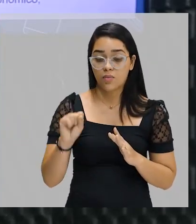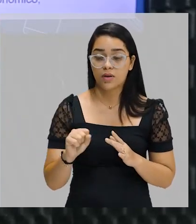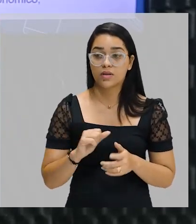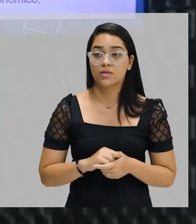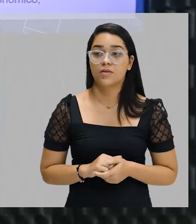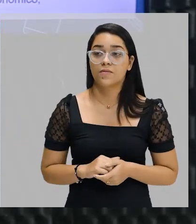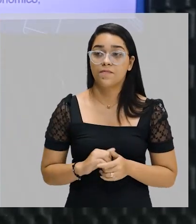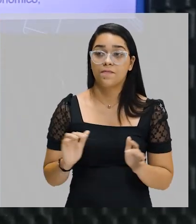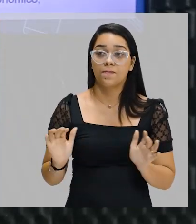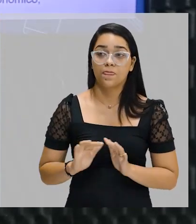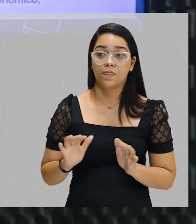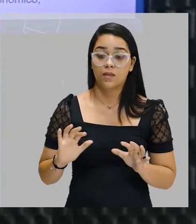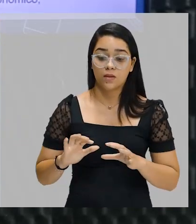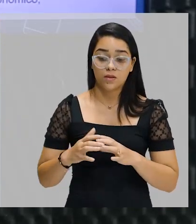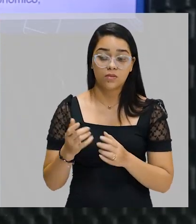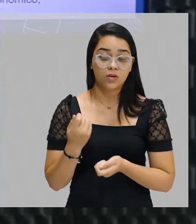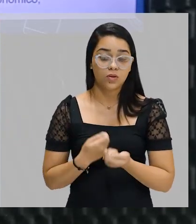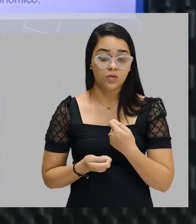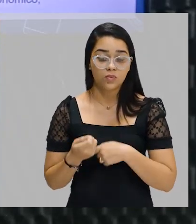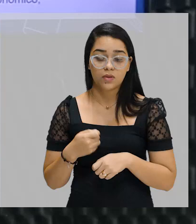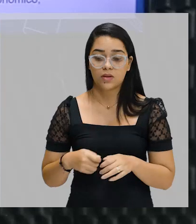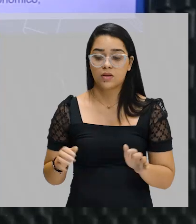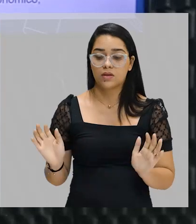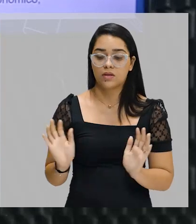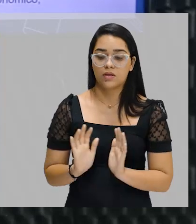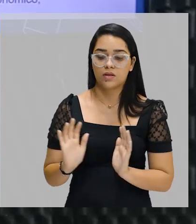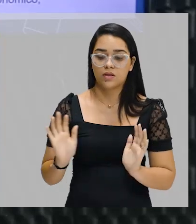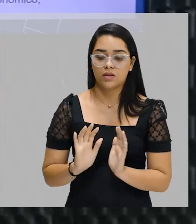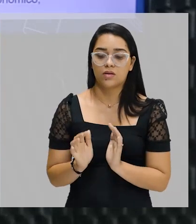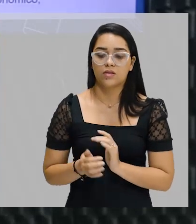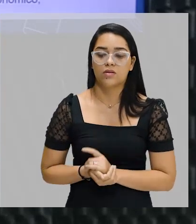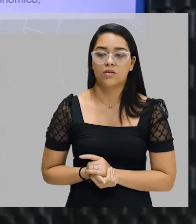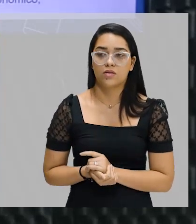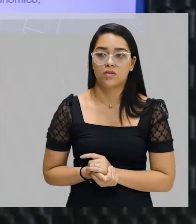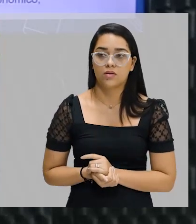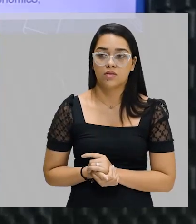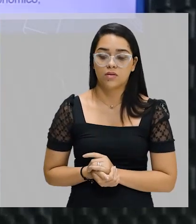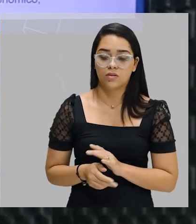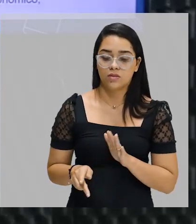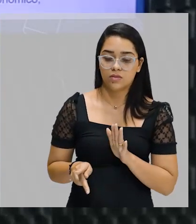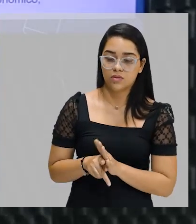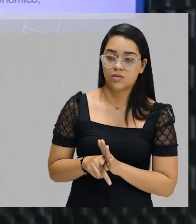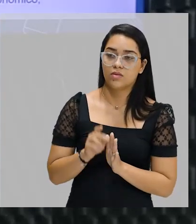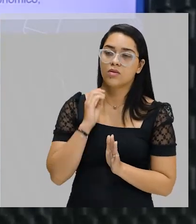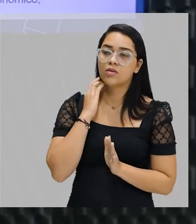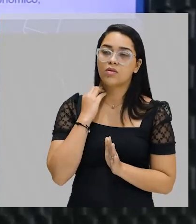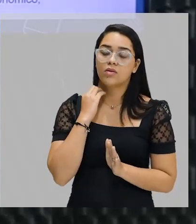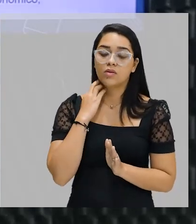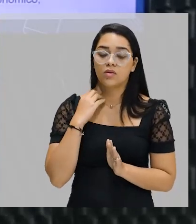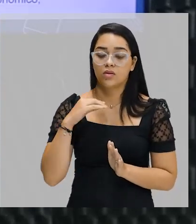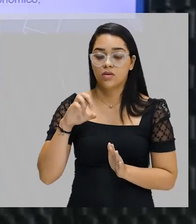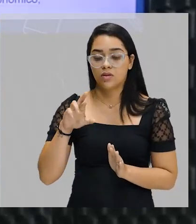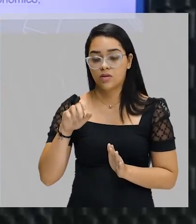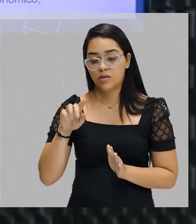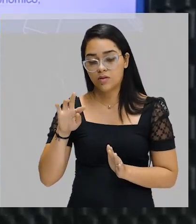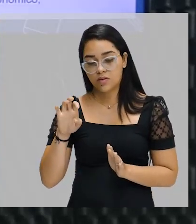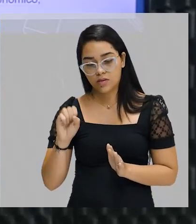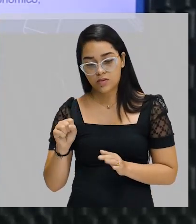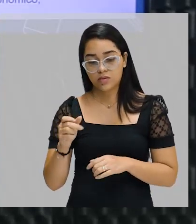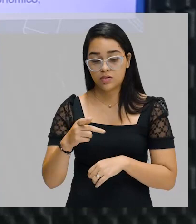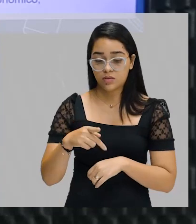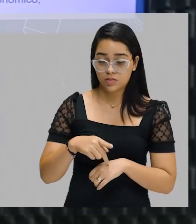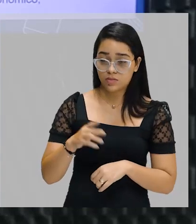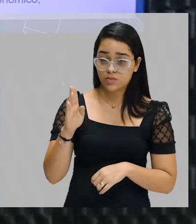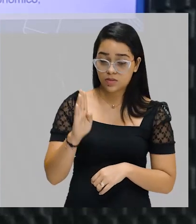tá? O BRICS não é um bloco econômico, galera, tá? Ele é um grupo formado pelas chamadas potências emergentes, do qual o Brasil está